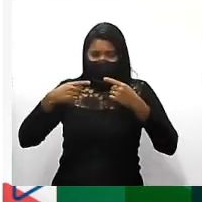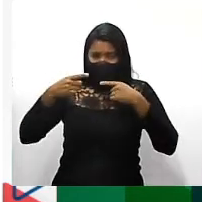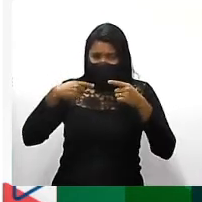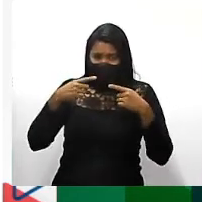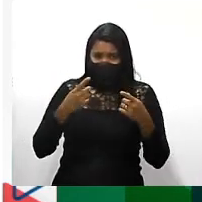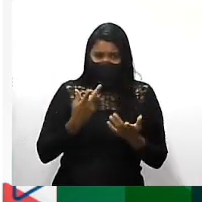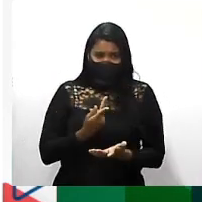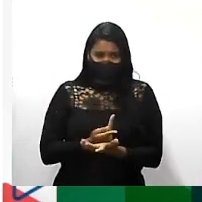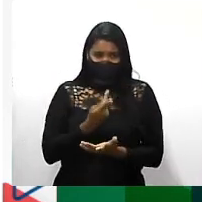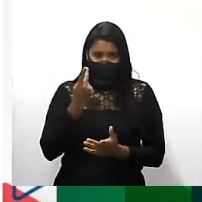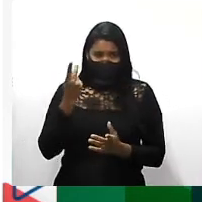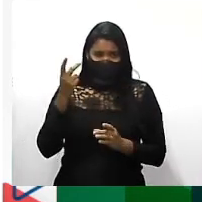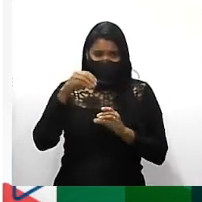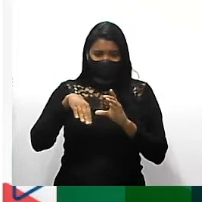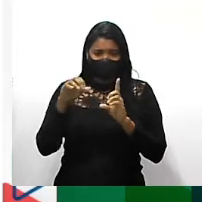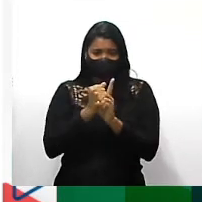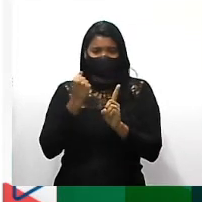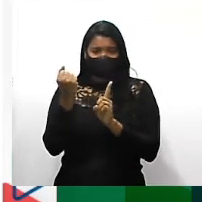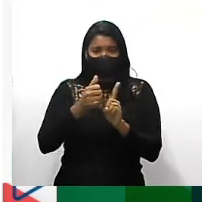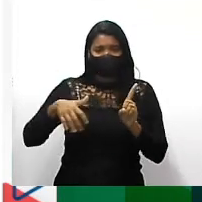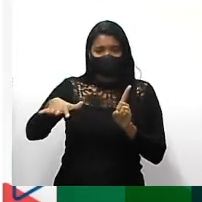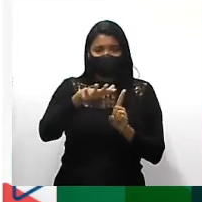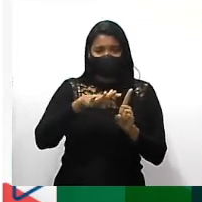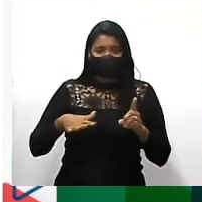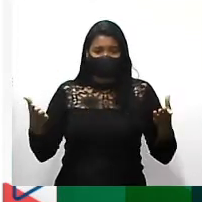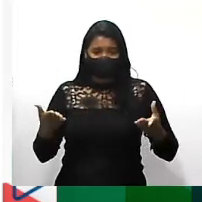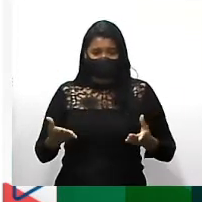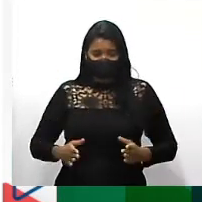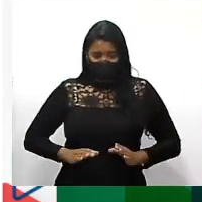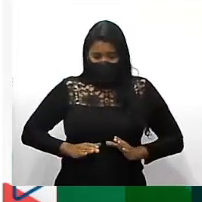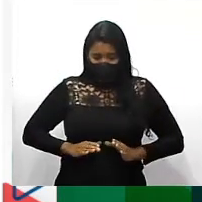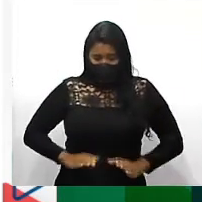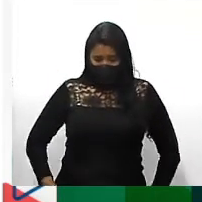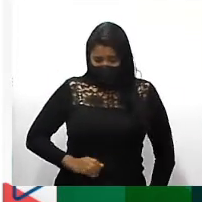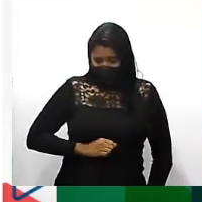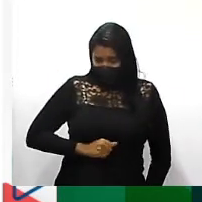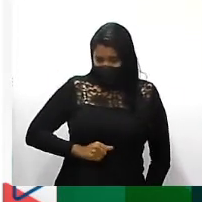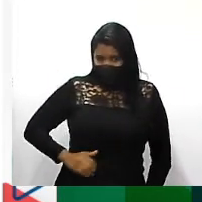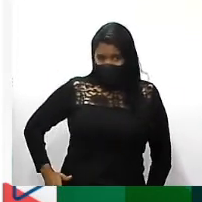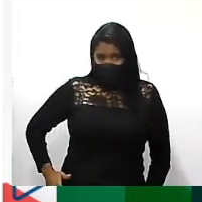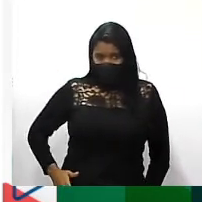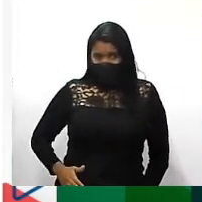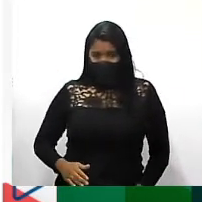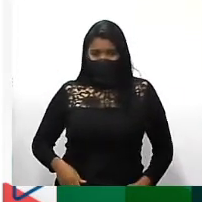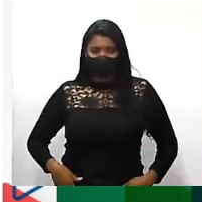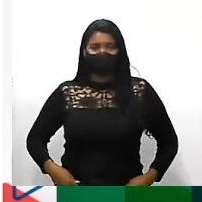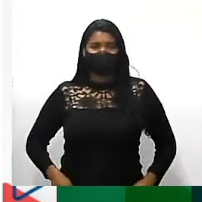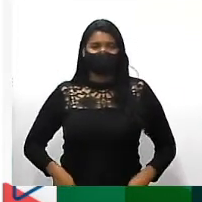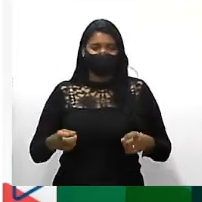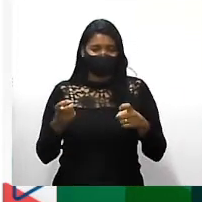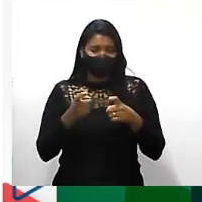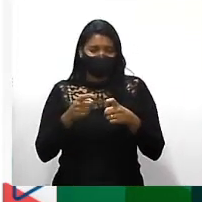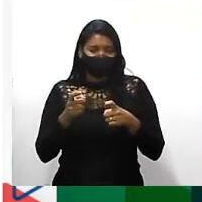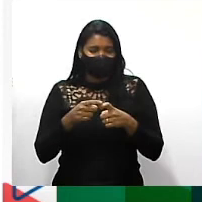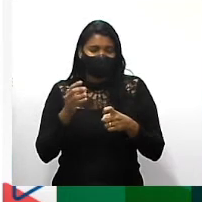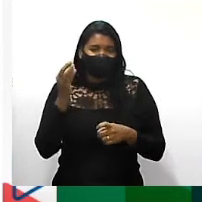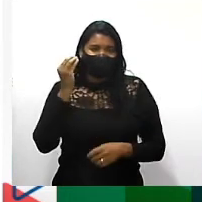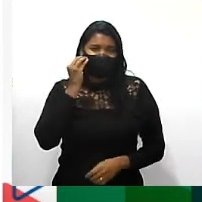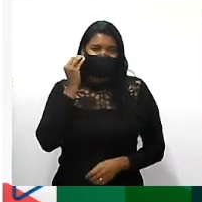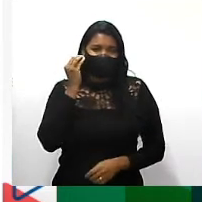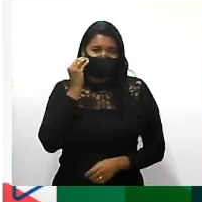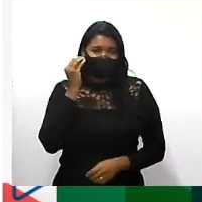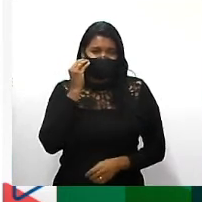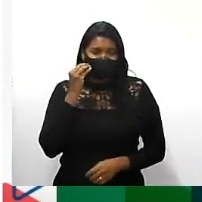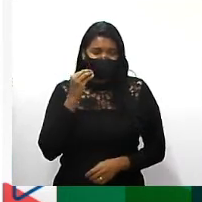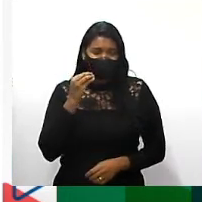debates dentro da sociedade hoje, que é a questão do aborto, a chamada medicina experimental.